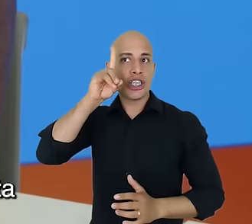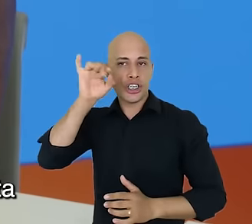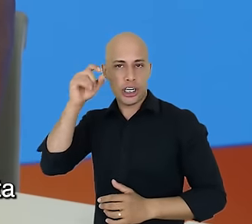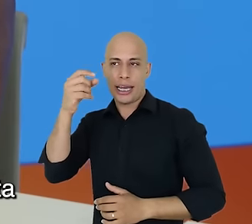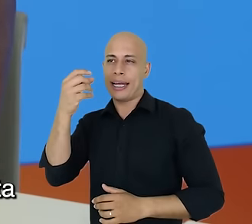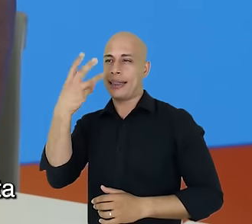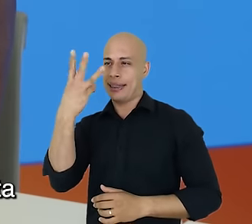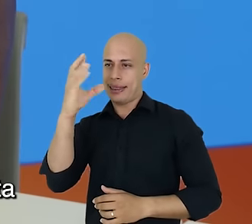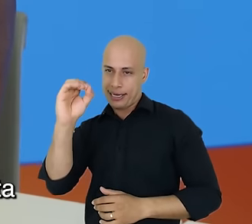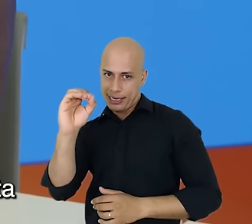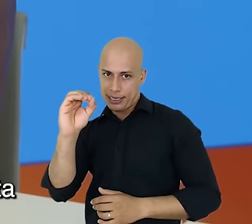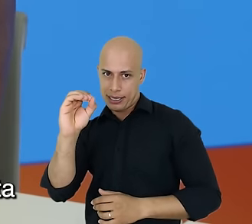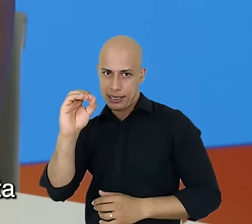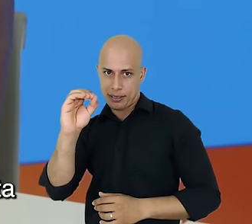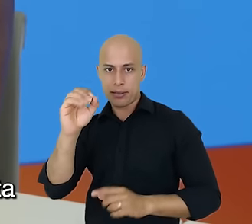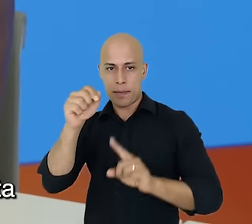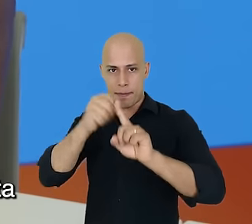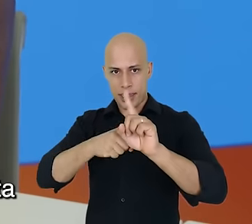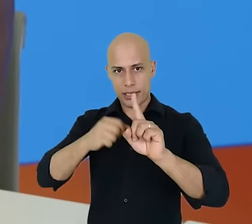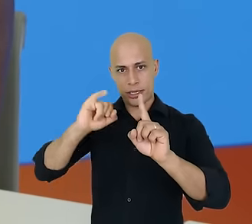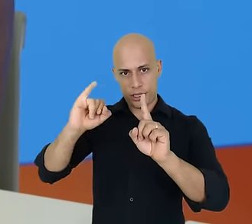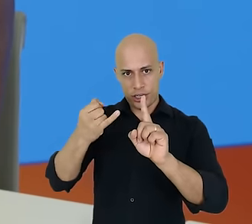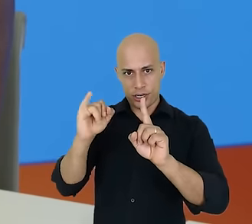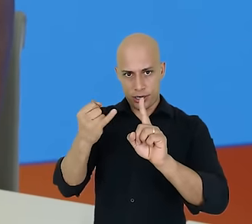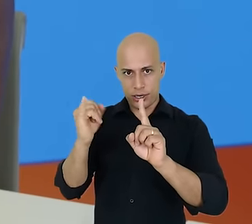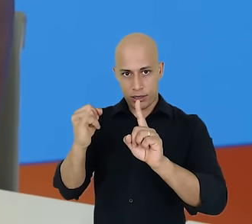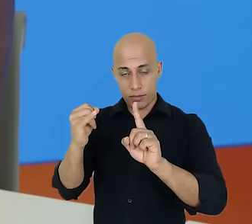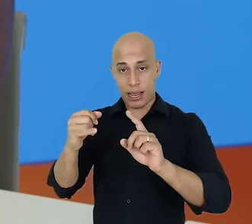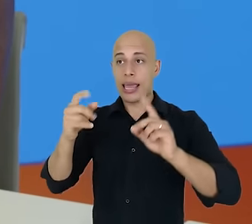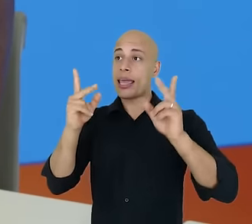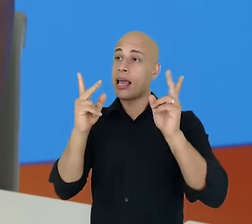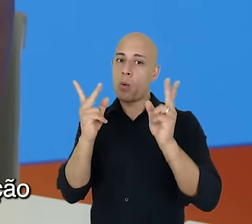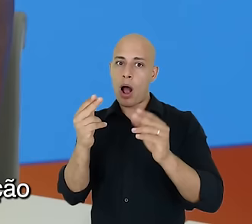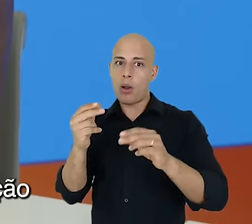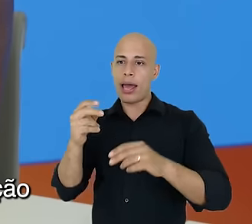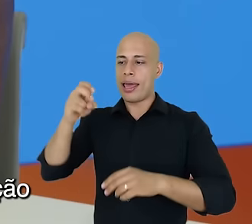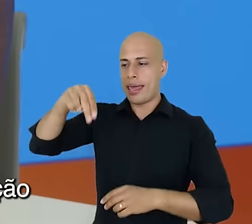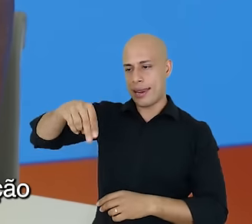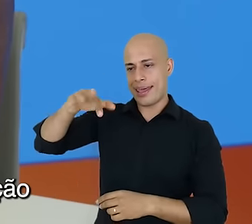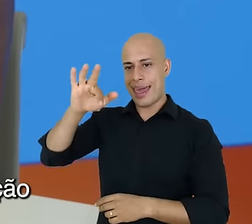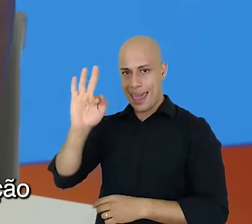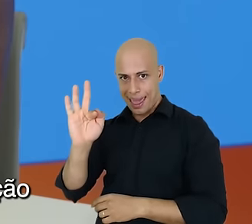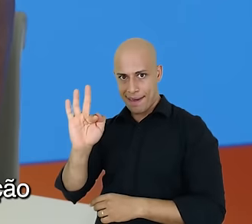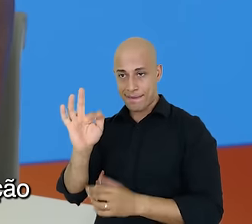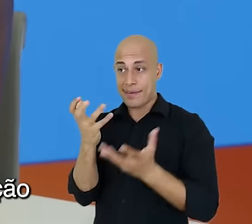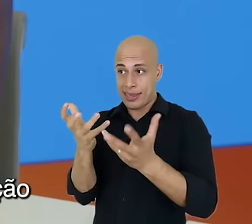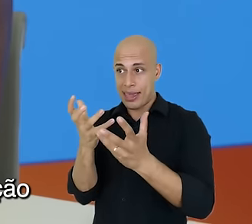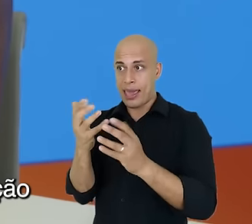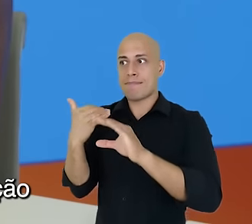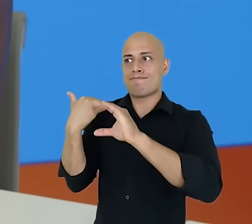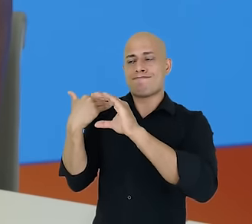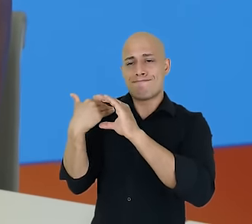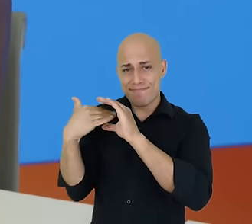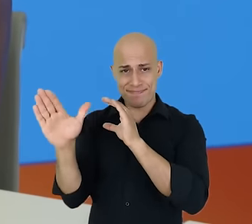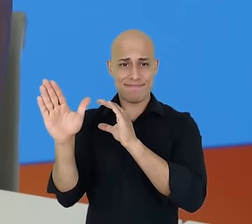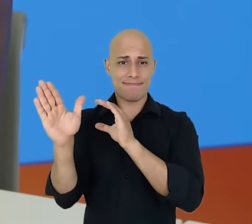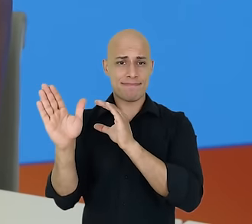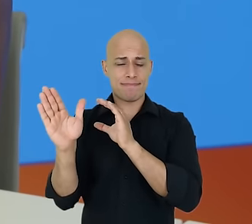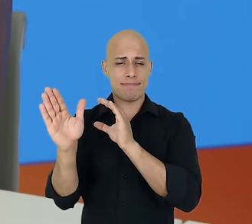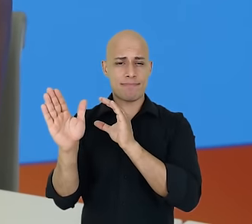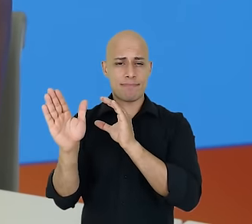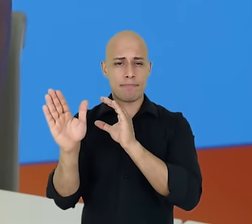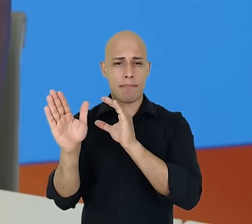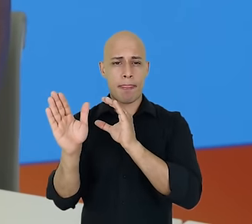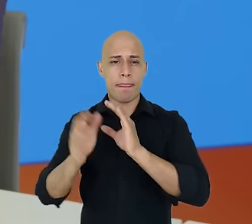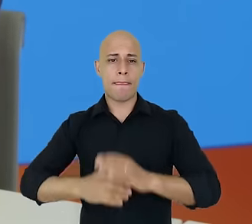do1 tá lá já mostrando que 30/1 e ele tá emitindo a nota dia 30/1 faz o seguinte e Ele toma aquela rejeição de né de